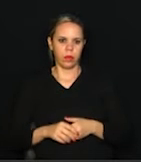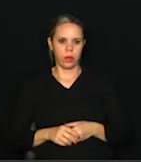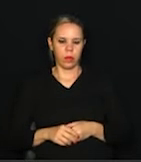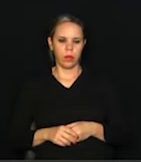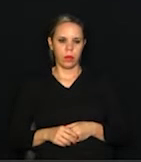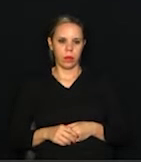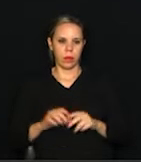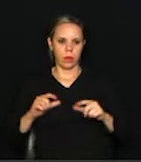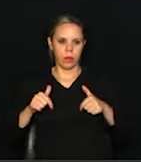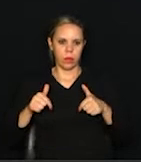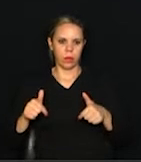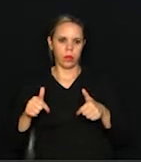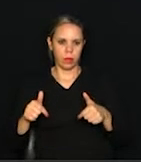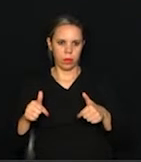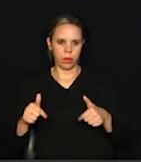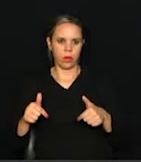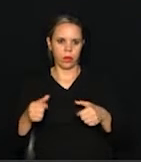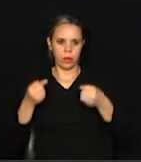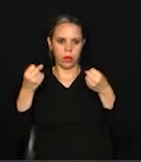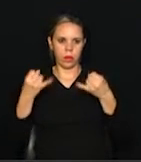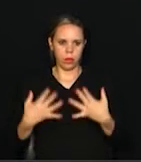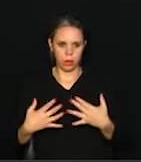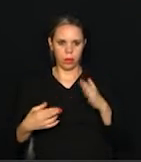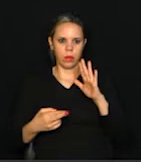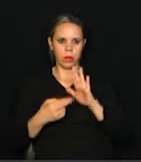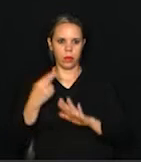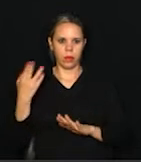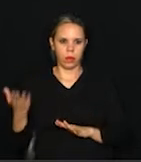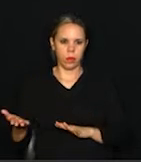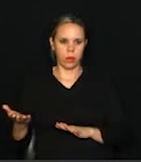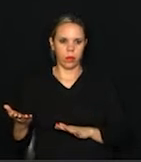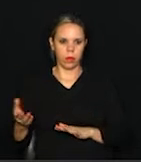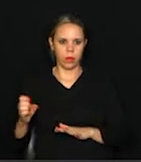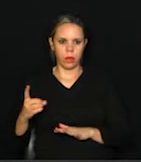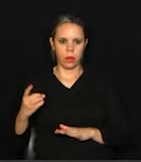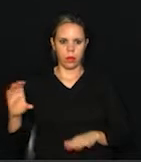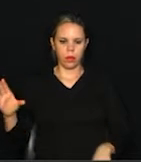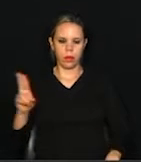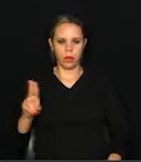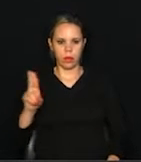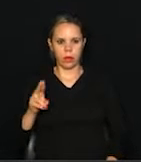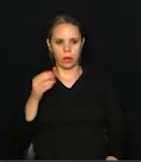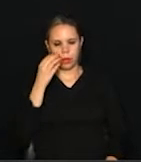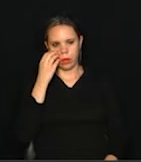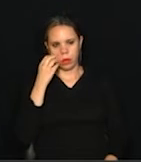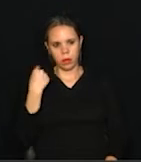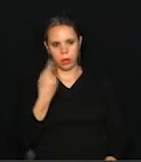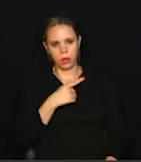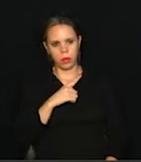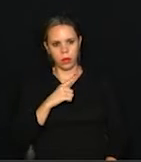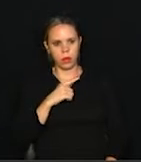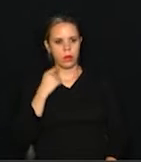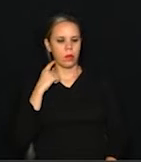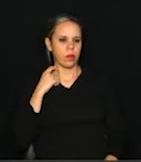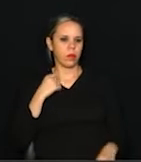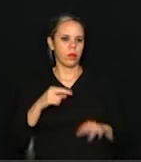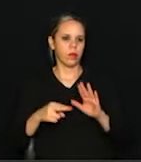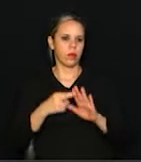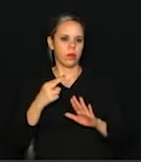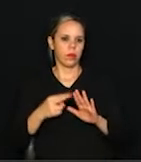nas ações descritas na resolução, no que a Indec pode utilizar, nós tivemos, por